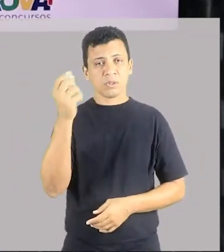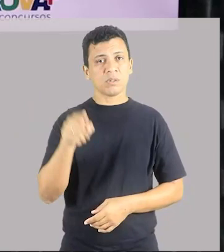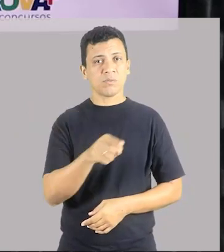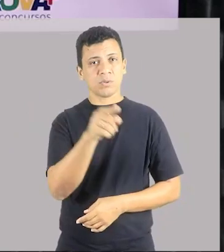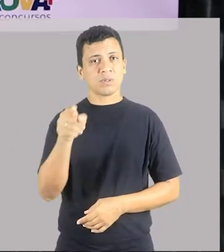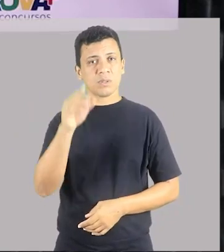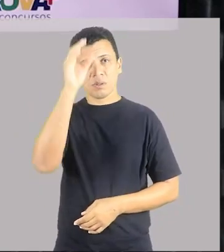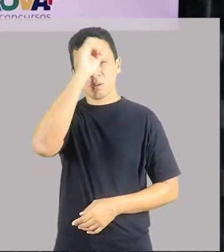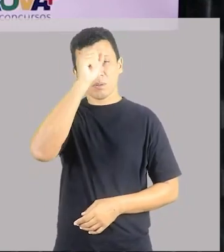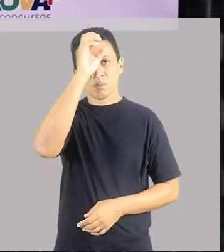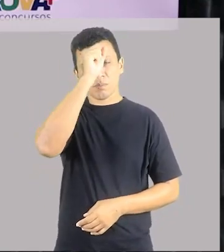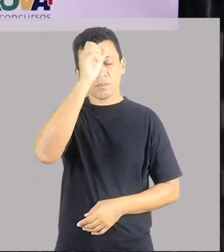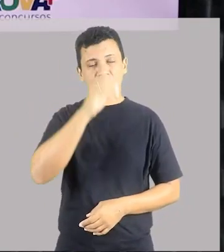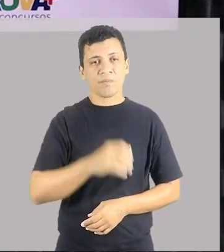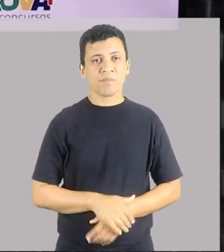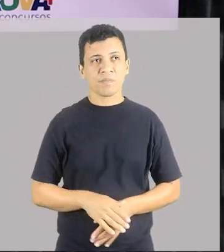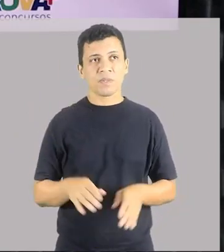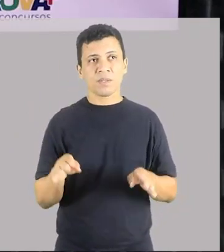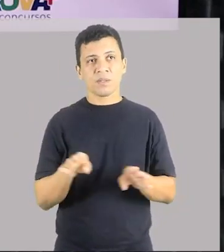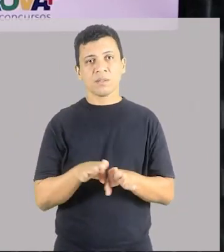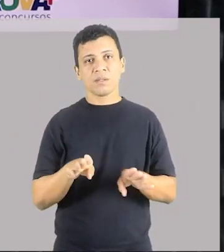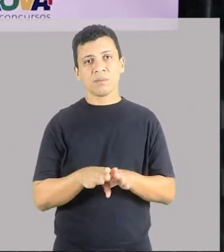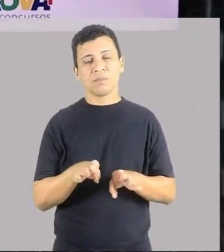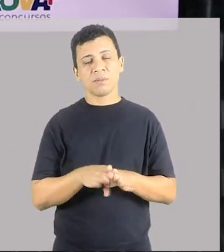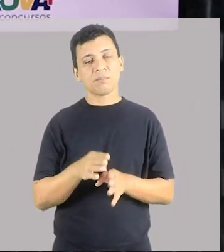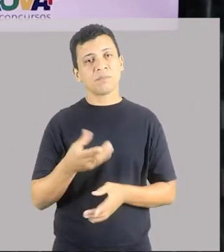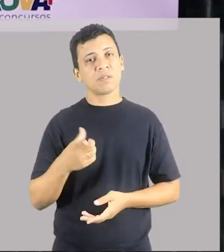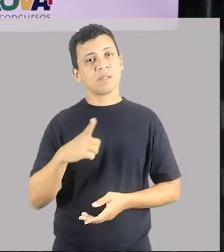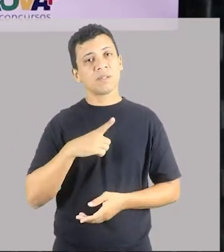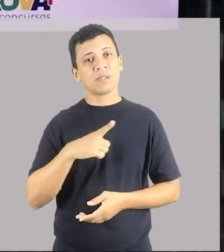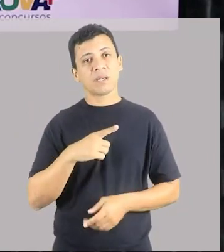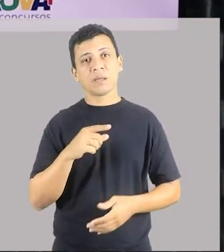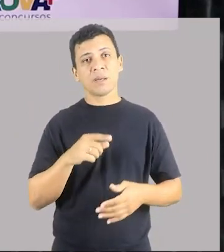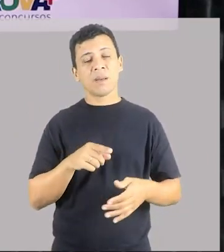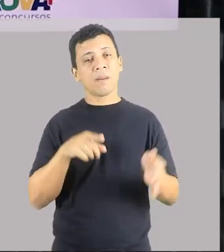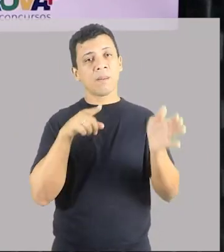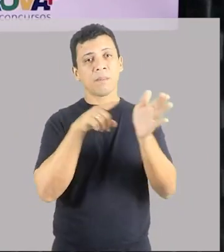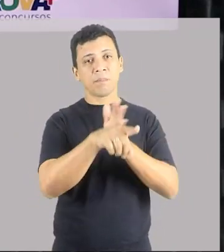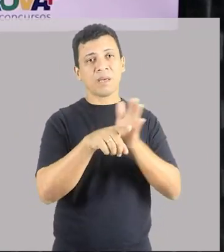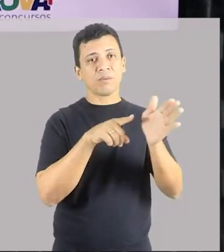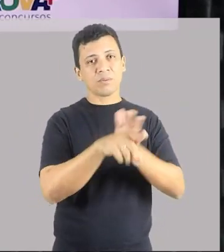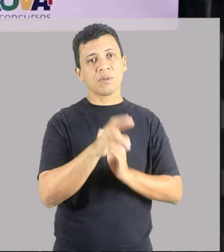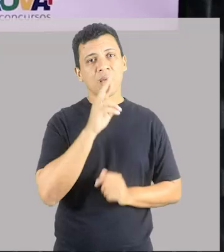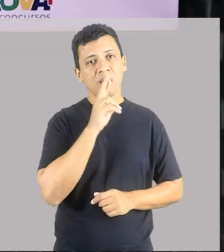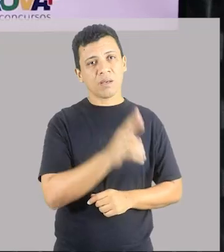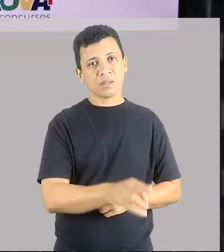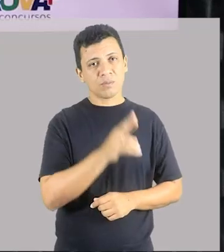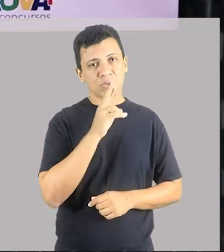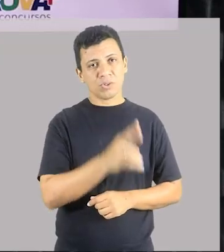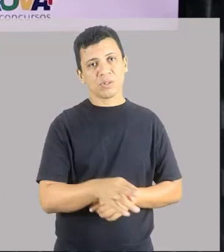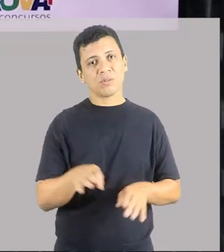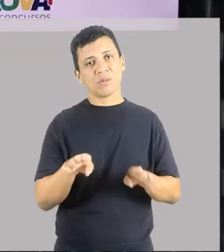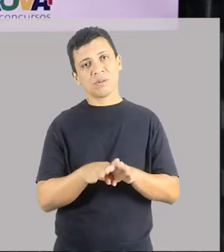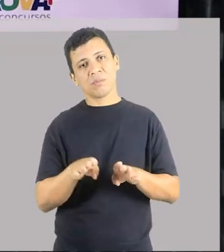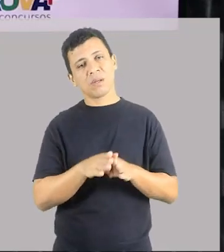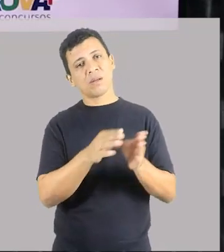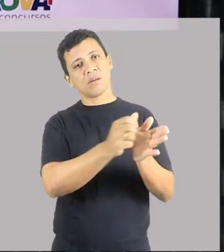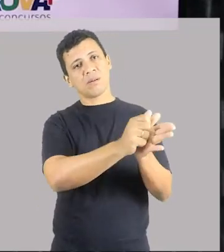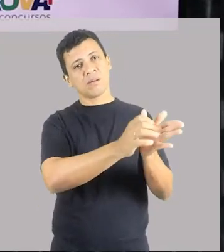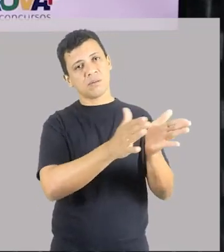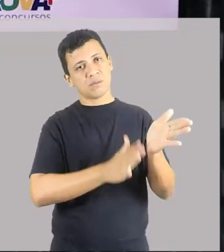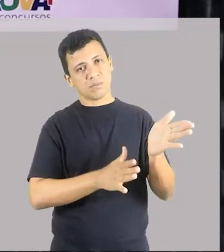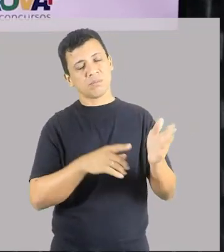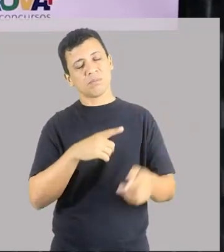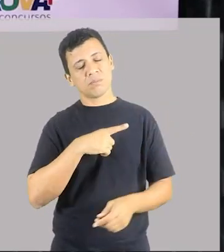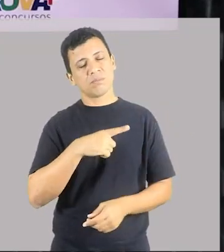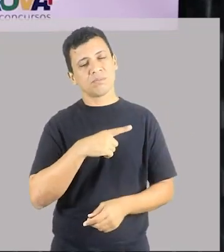dominem certo E além disso vocês TM também o as questões gabaritadas né mais exercícios lá com gabarito